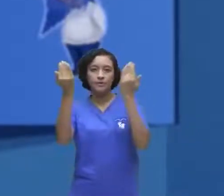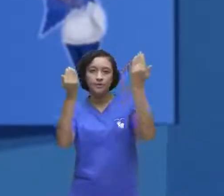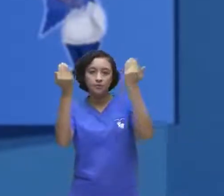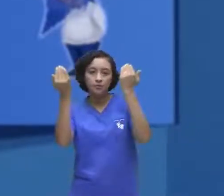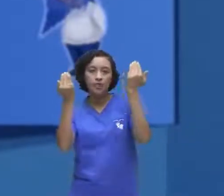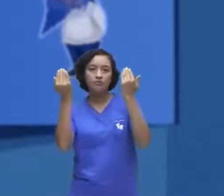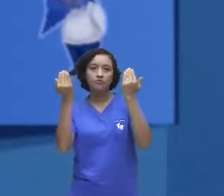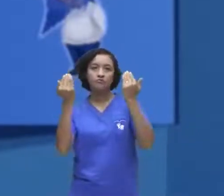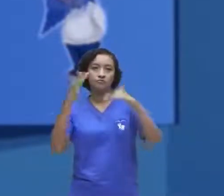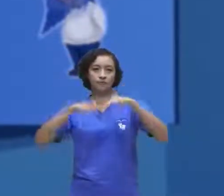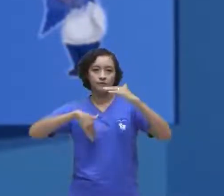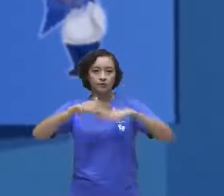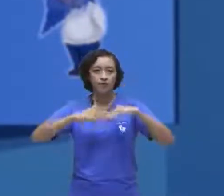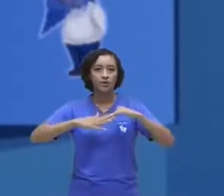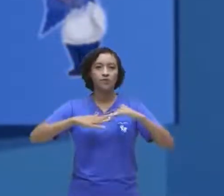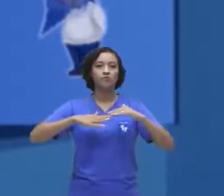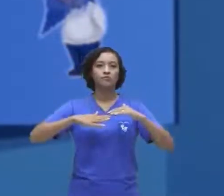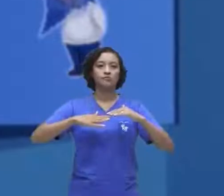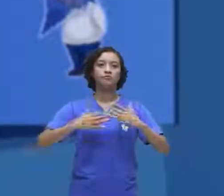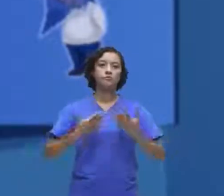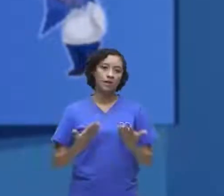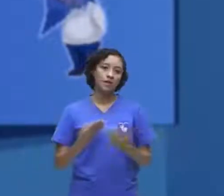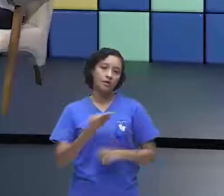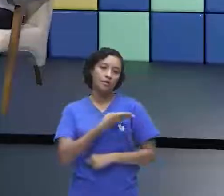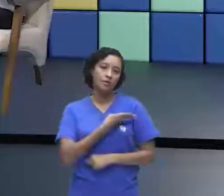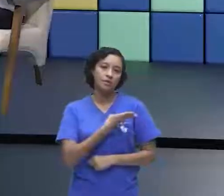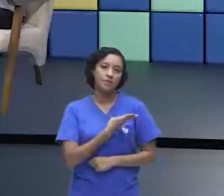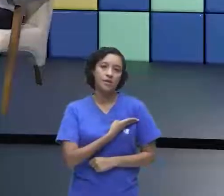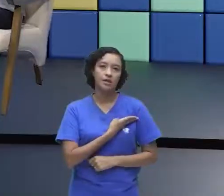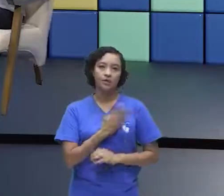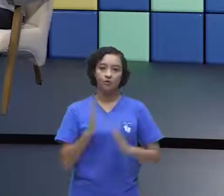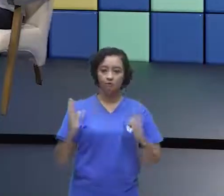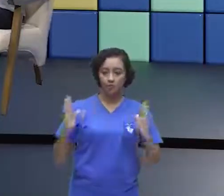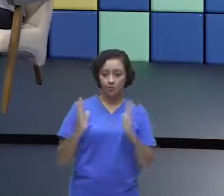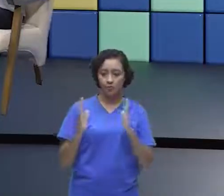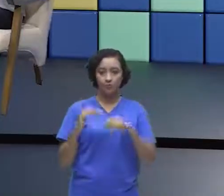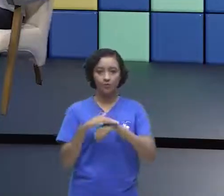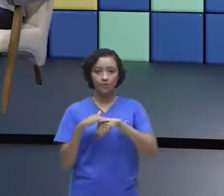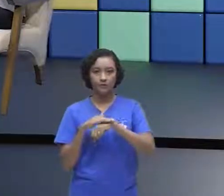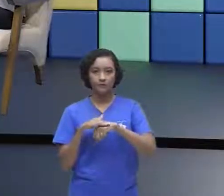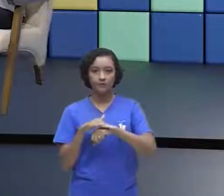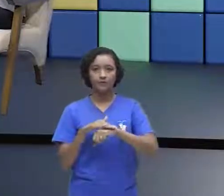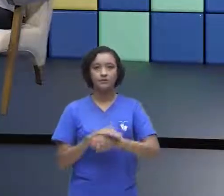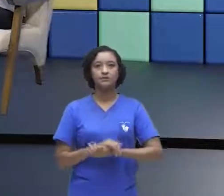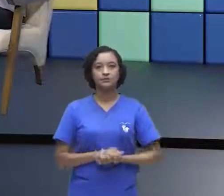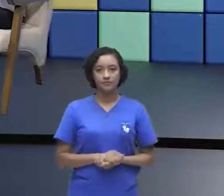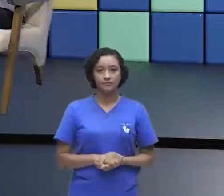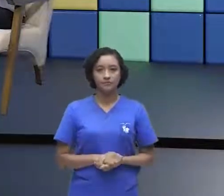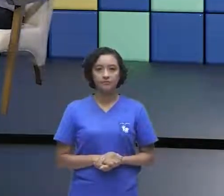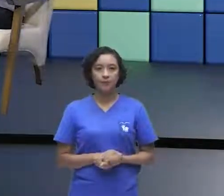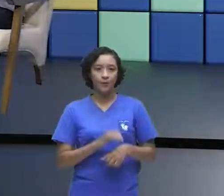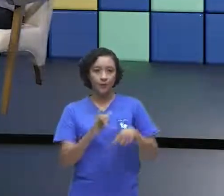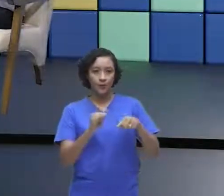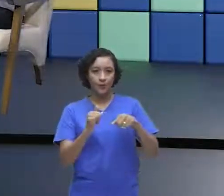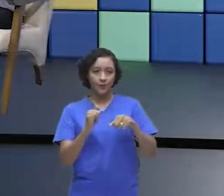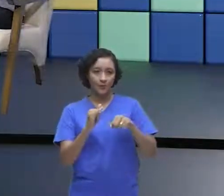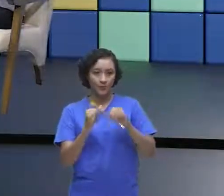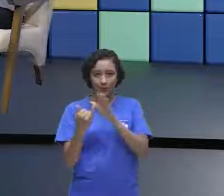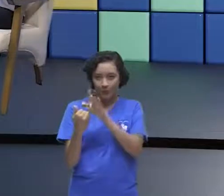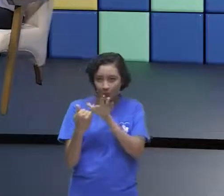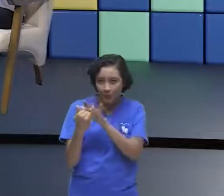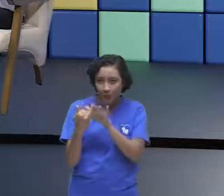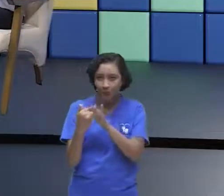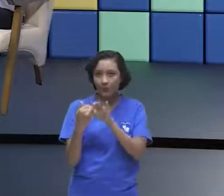para tratar isso, um colega, a gente tem um o seu comentário familiar. aqui no YouTube, ó, confirma tudo que a gente está falando aqui, Leilane, que